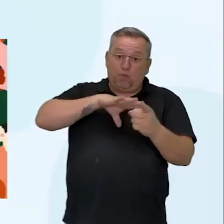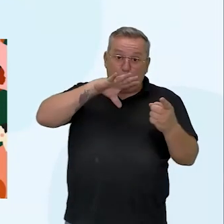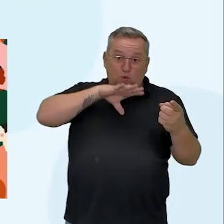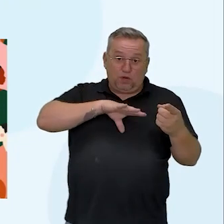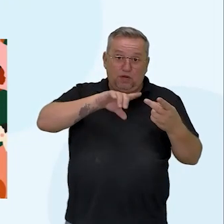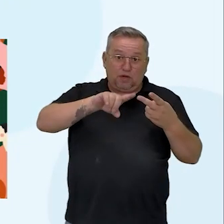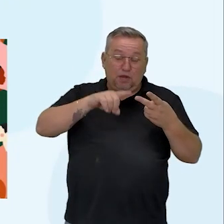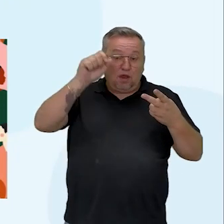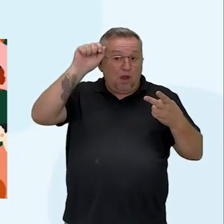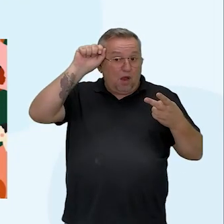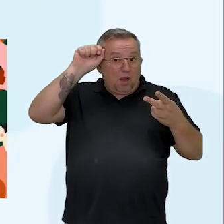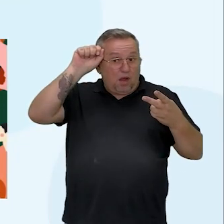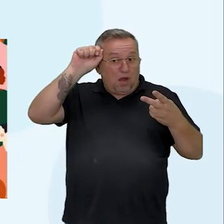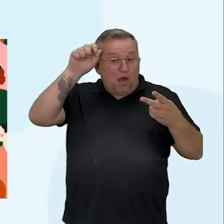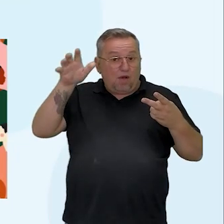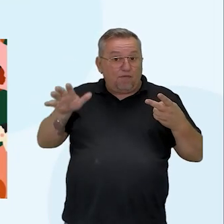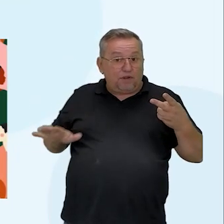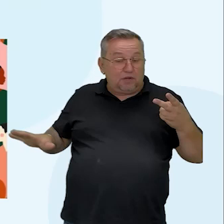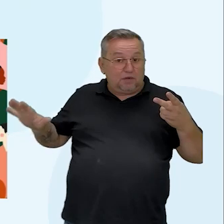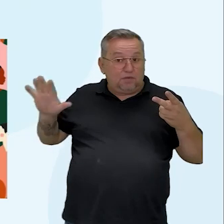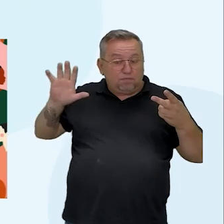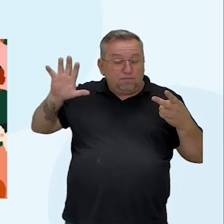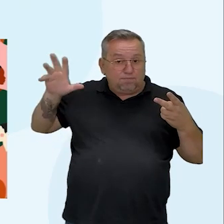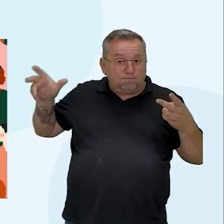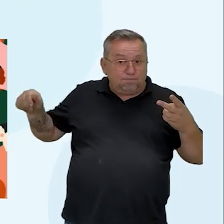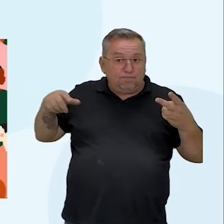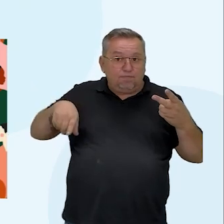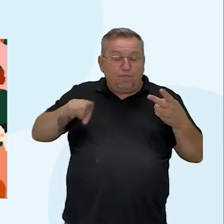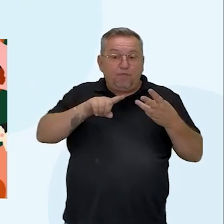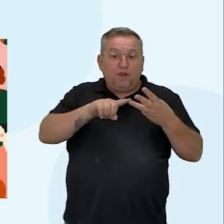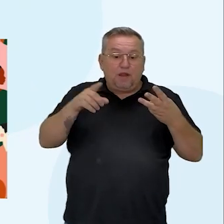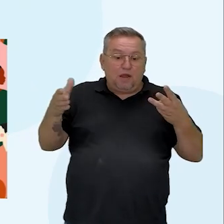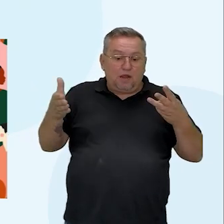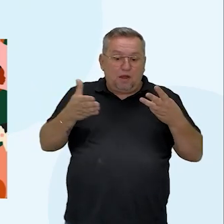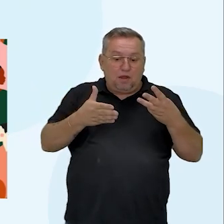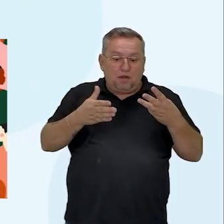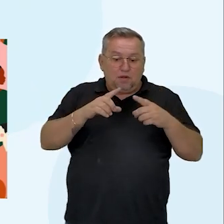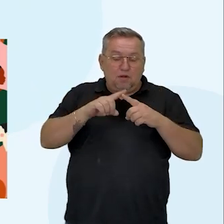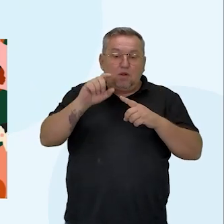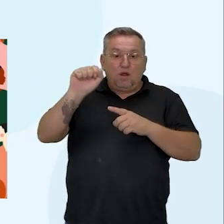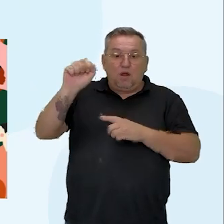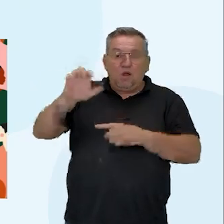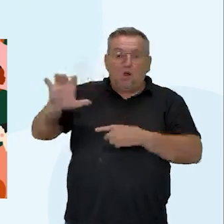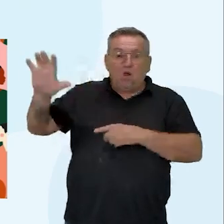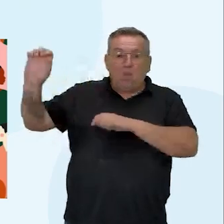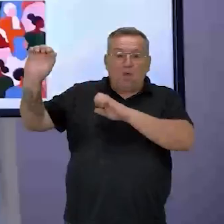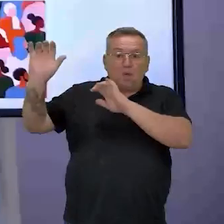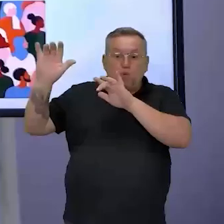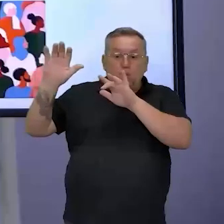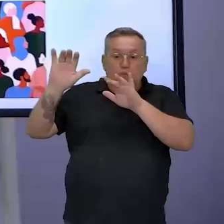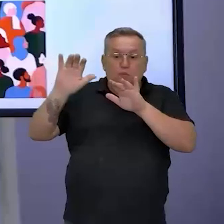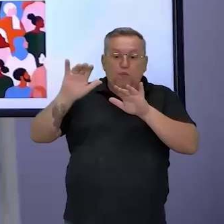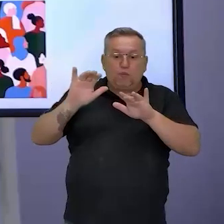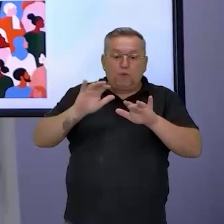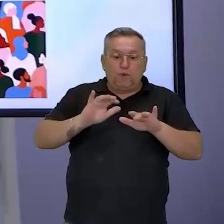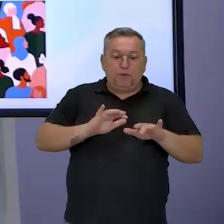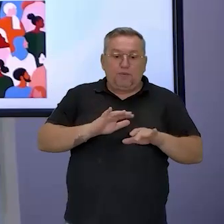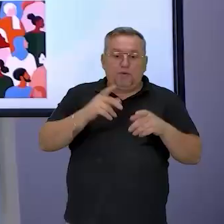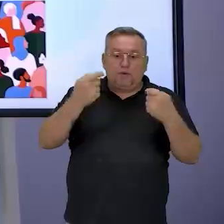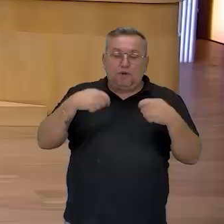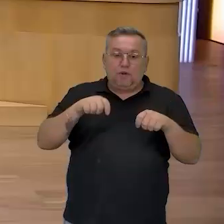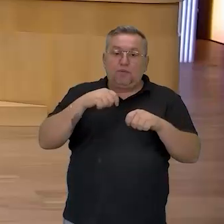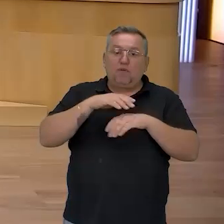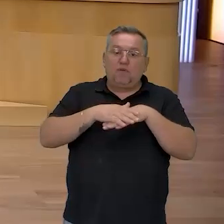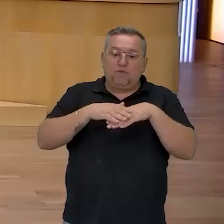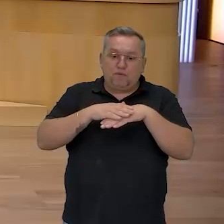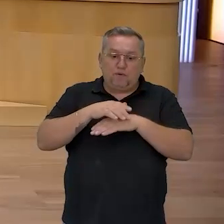tinha o africano e a gente começa a ter agora a imigração europeia. Fecha em mim. Eu preciso trocar